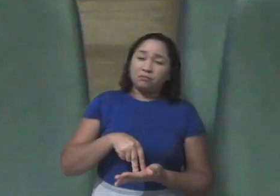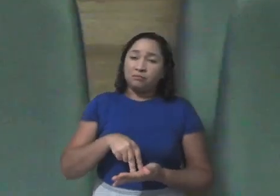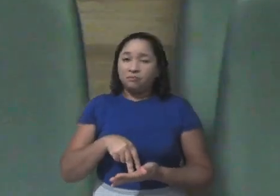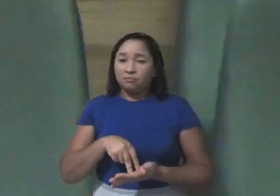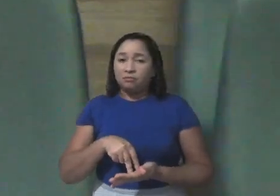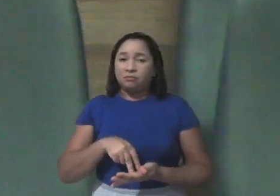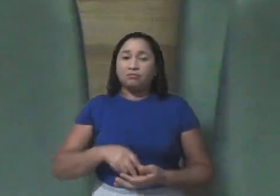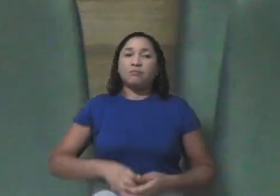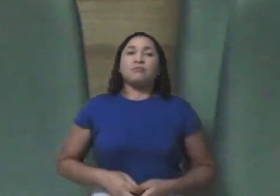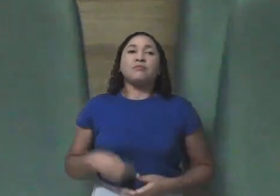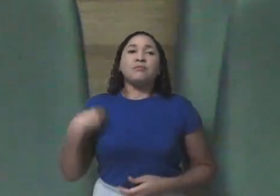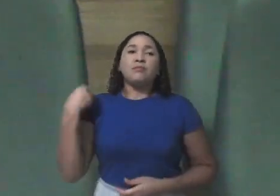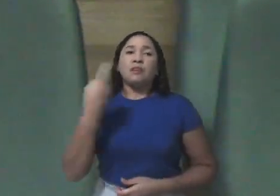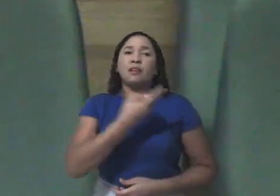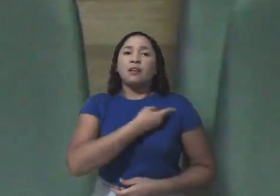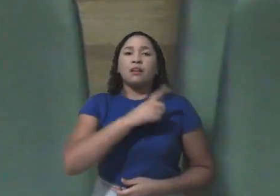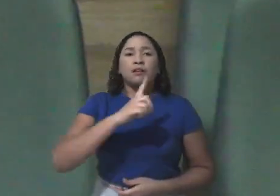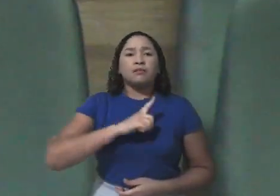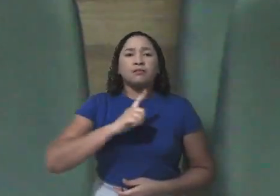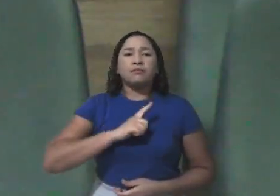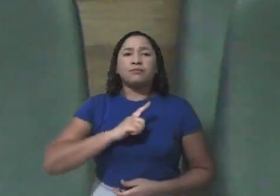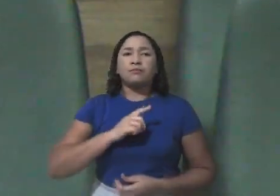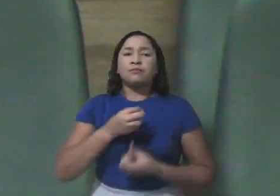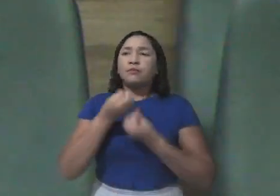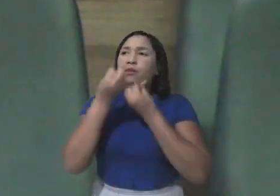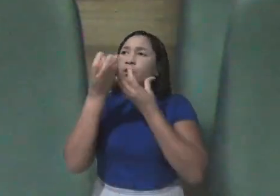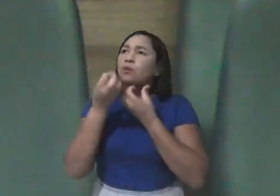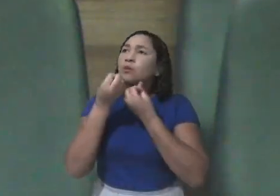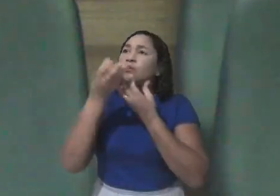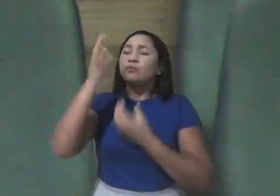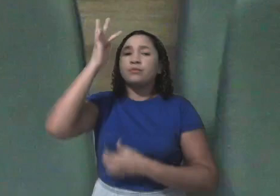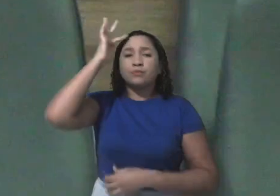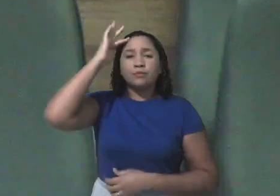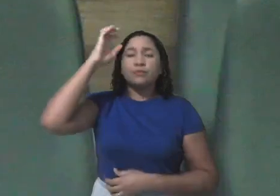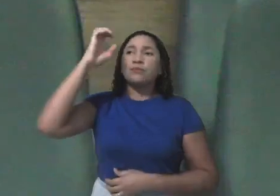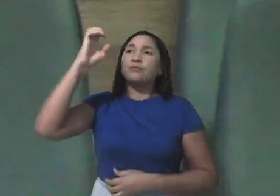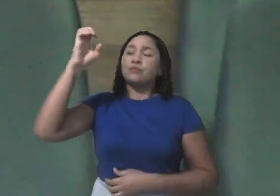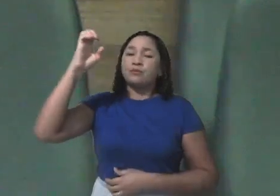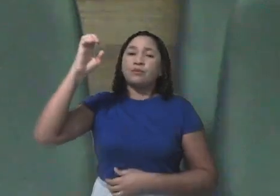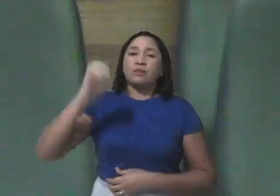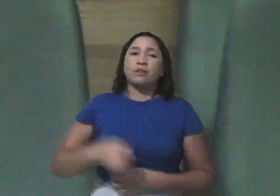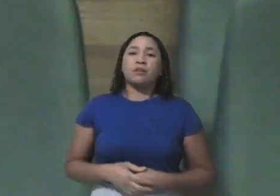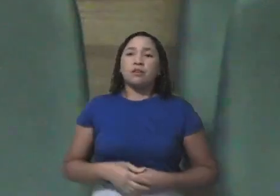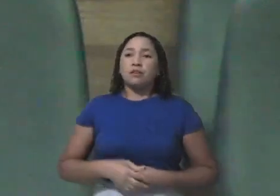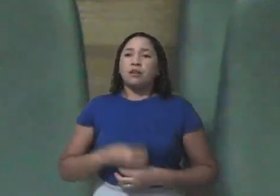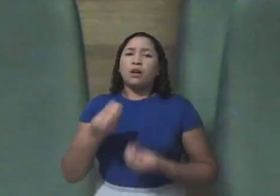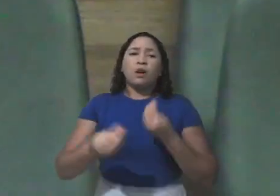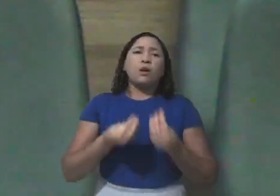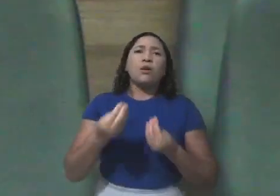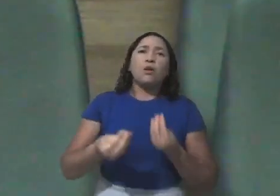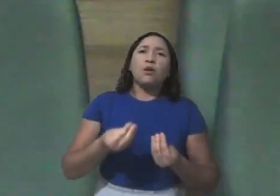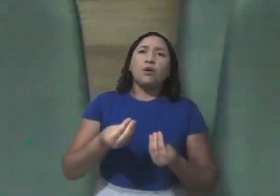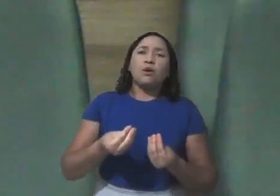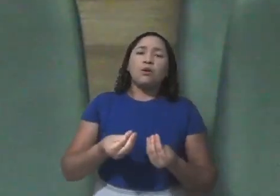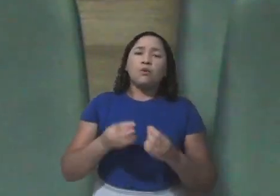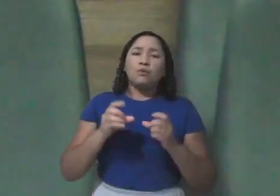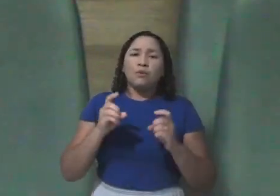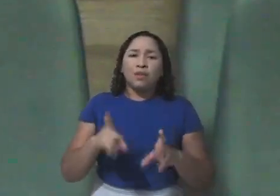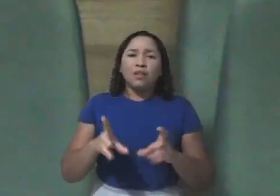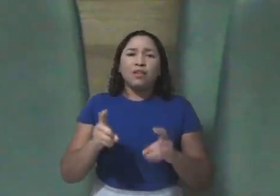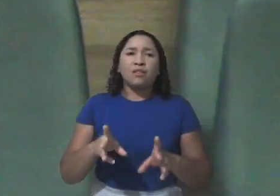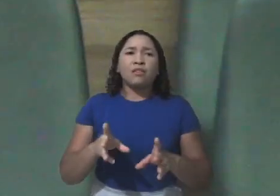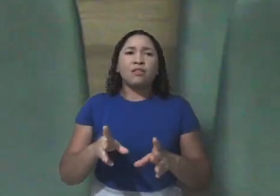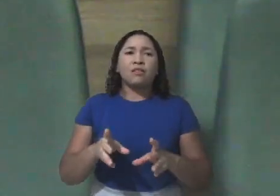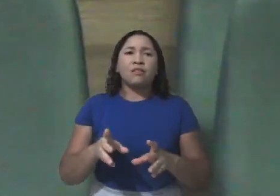nós temos a nossa confissão de fé sobre como será a doutrina dos últimos tempos.